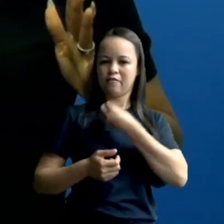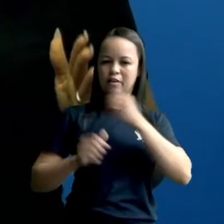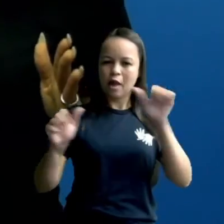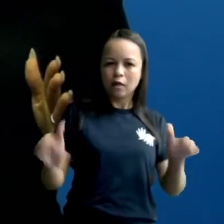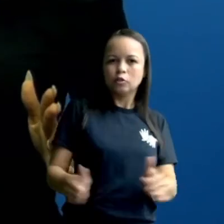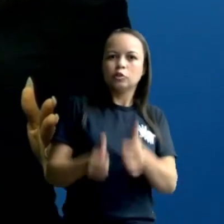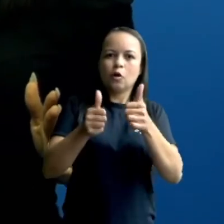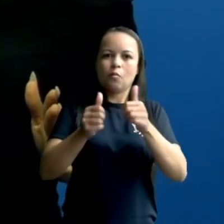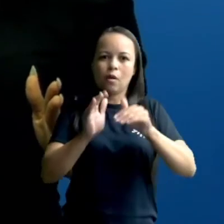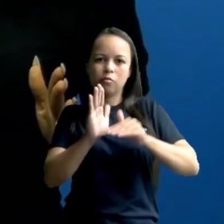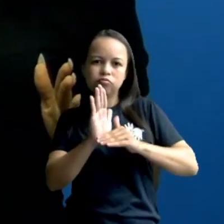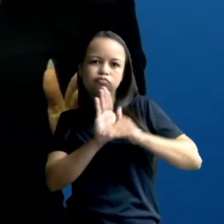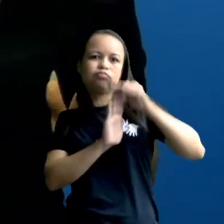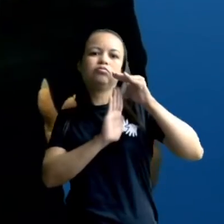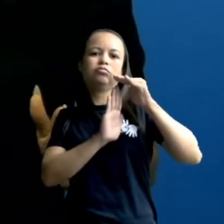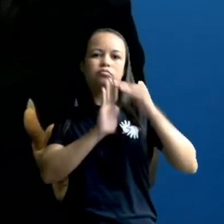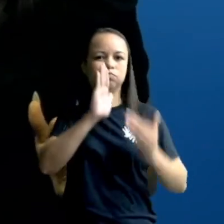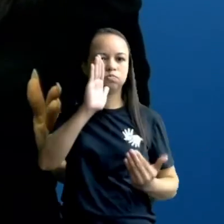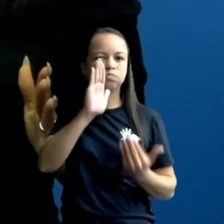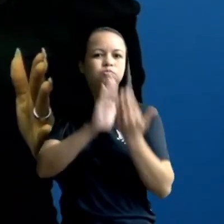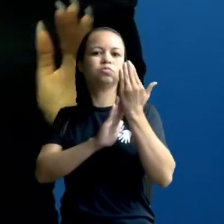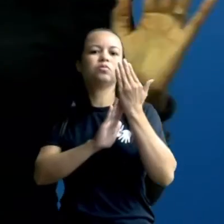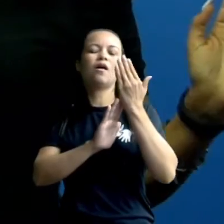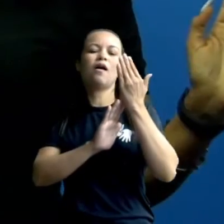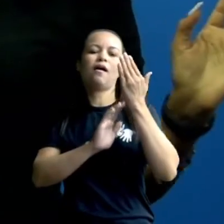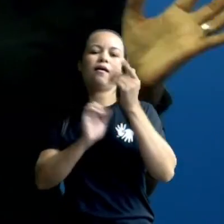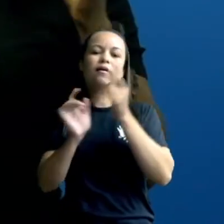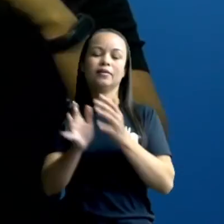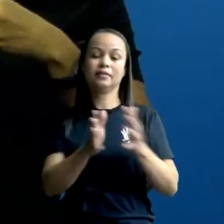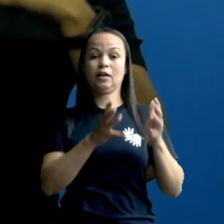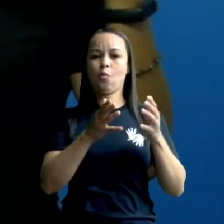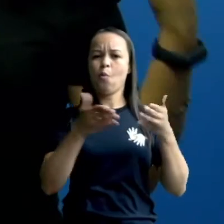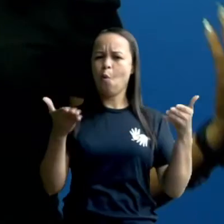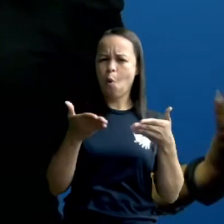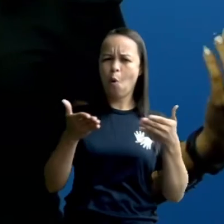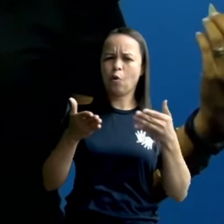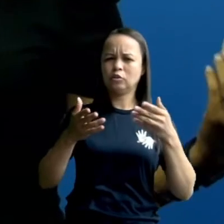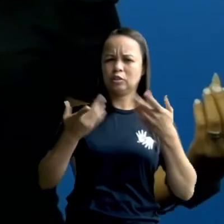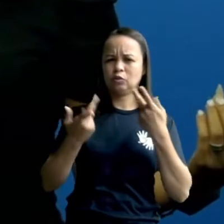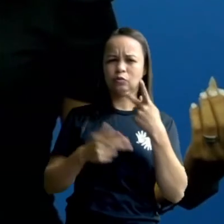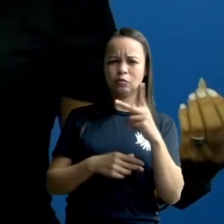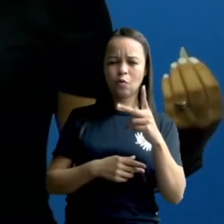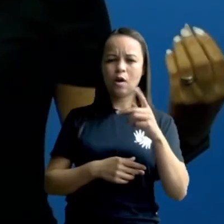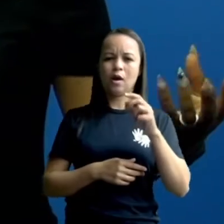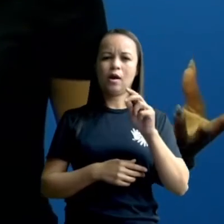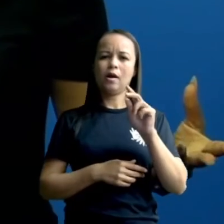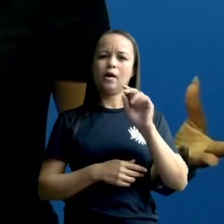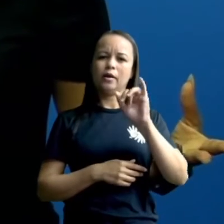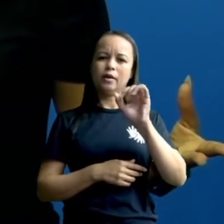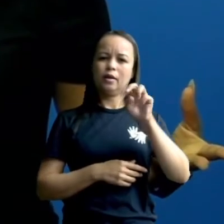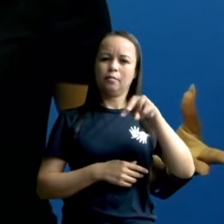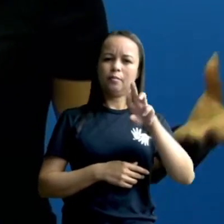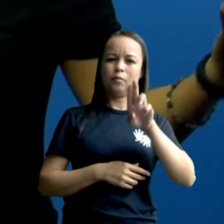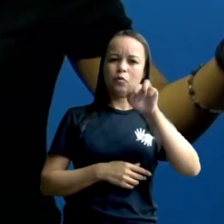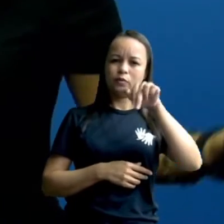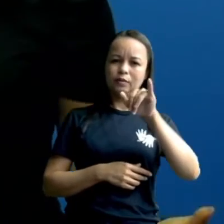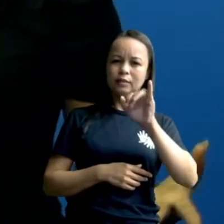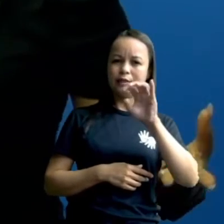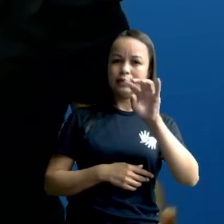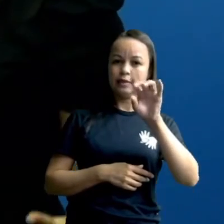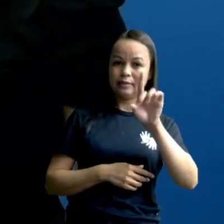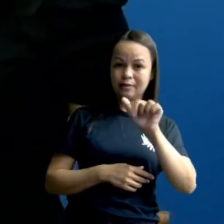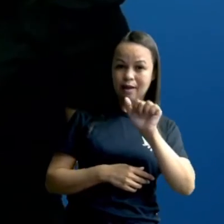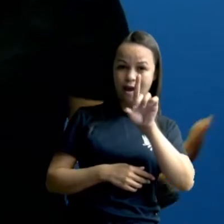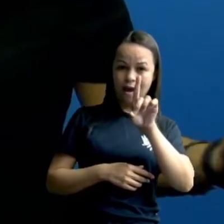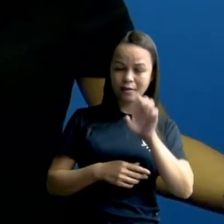sobe, sua saúde, sua imunidade, vai lá, hoje em dia que a gente está falando muito de imunidade, é isso, minha gente. Por